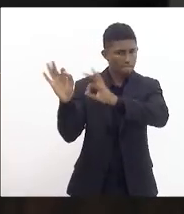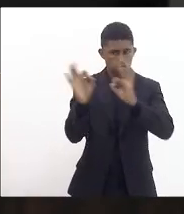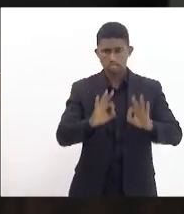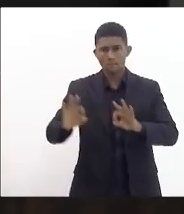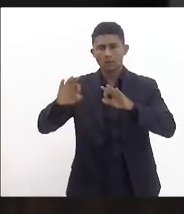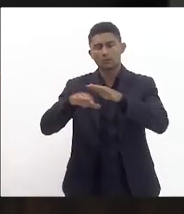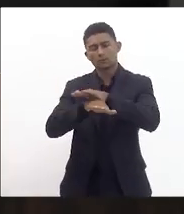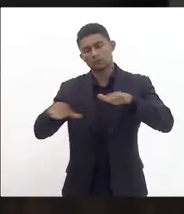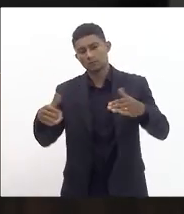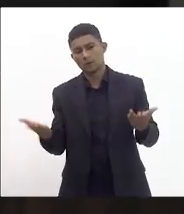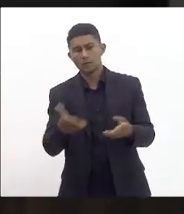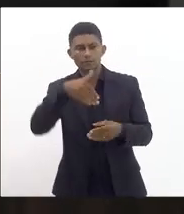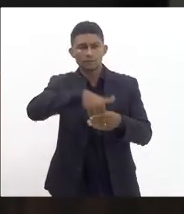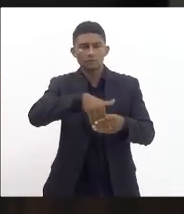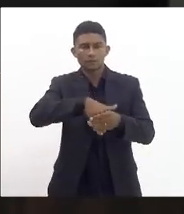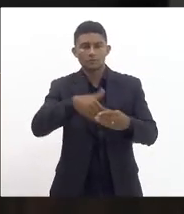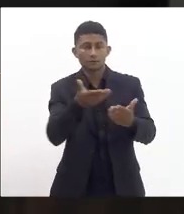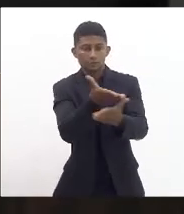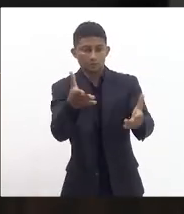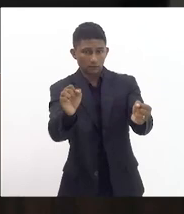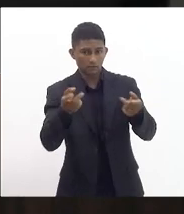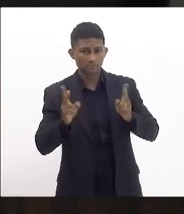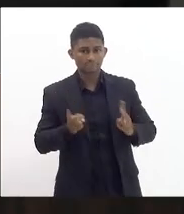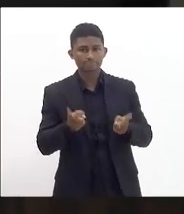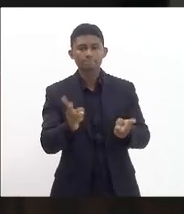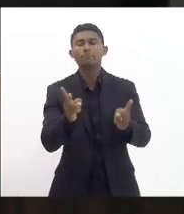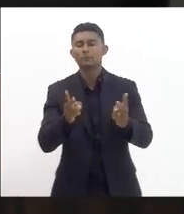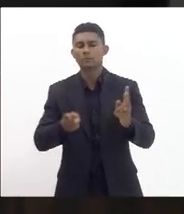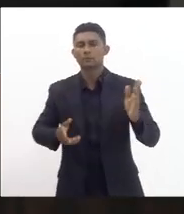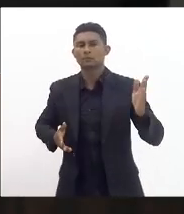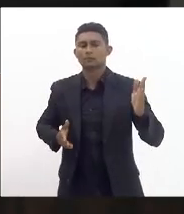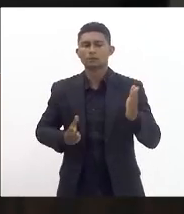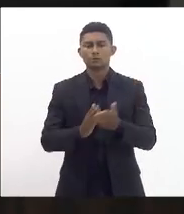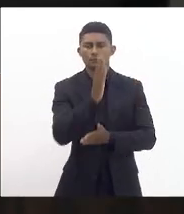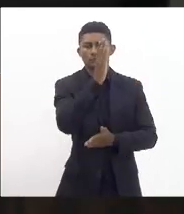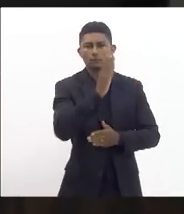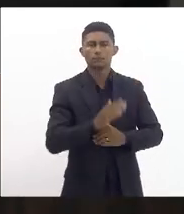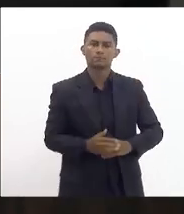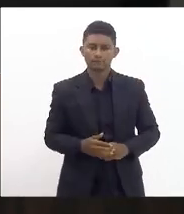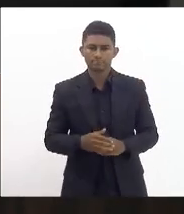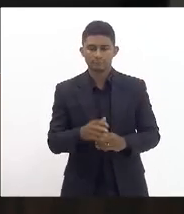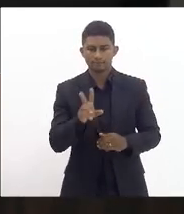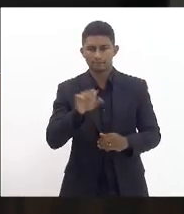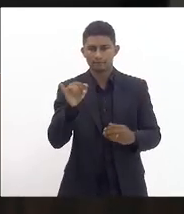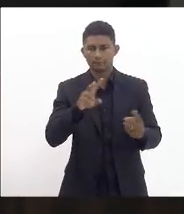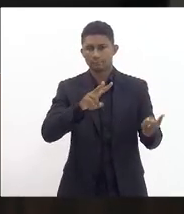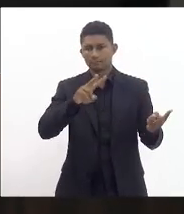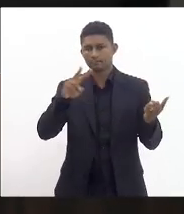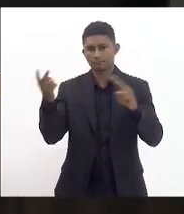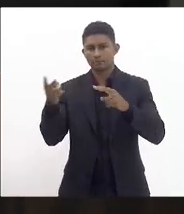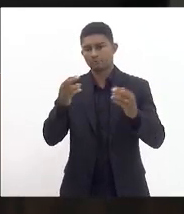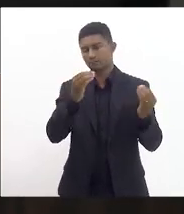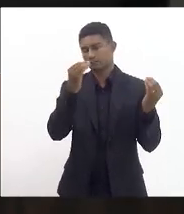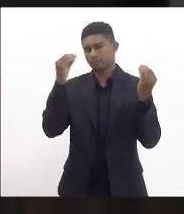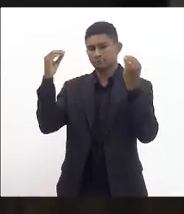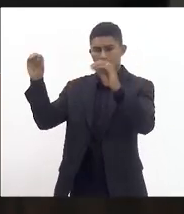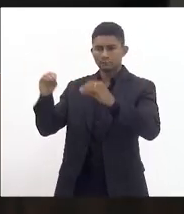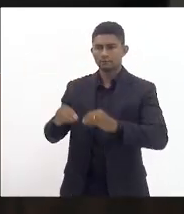encerra a discussão. Em votação, os senhores que aprovam, permaneçam como estão, aprovado, vai à promulgação.